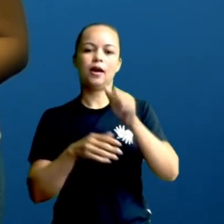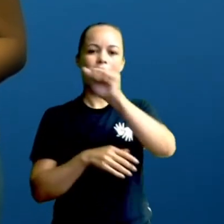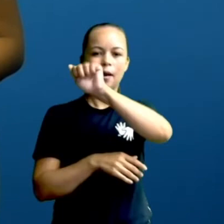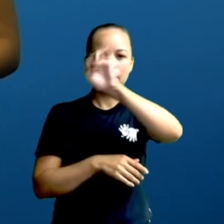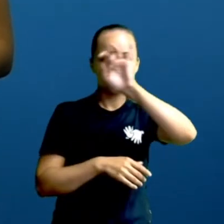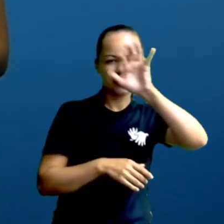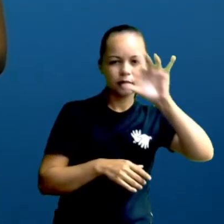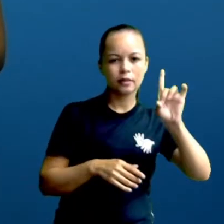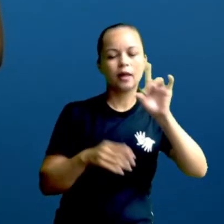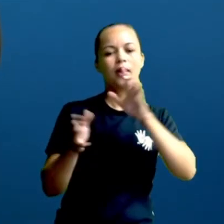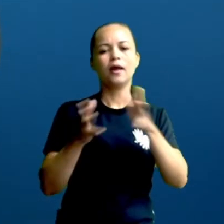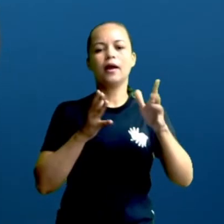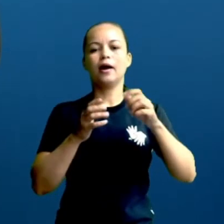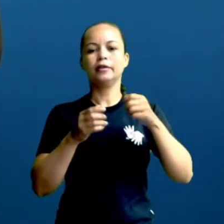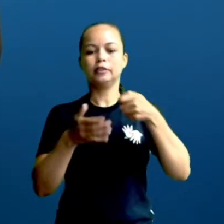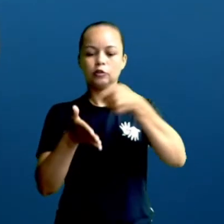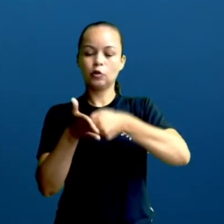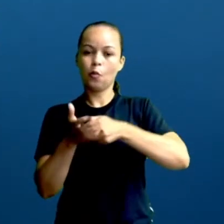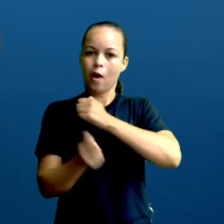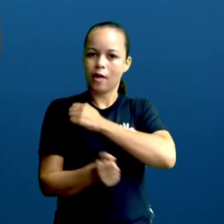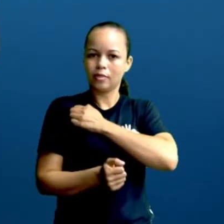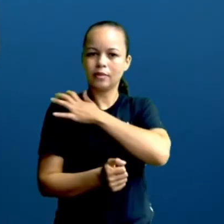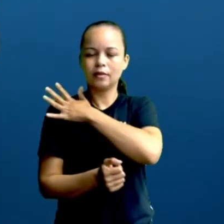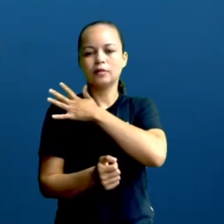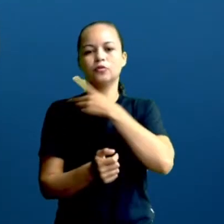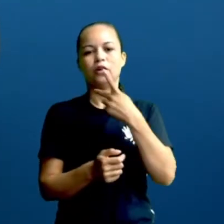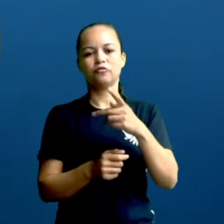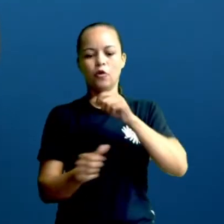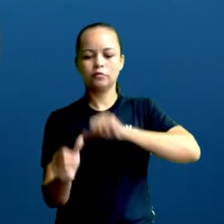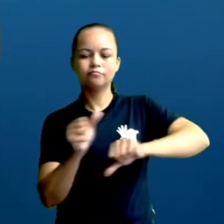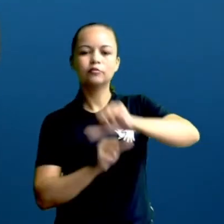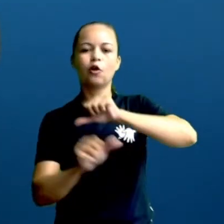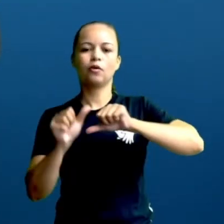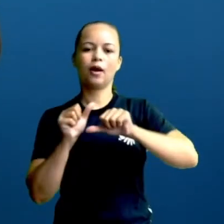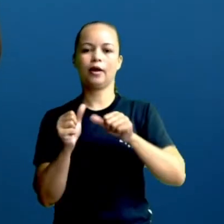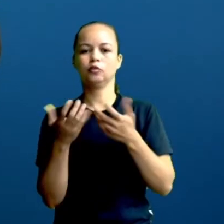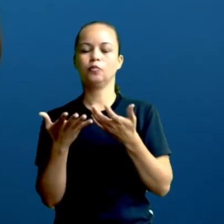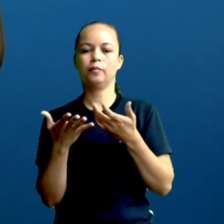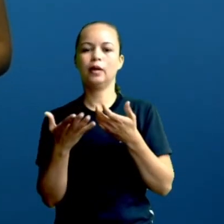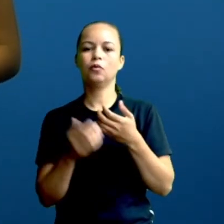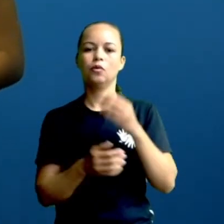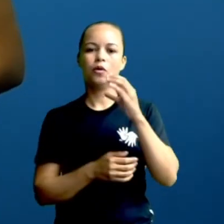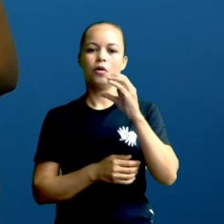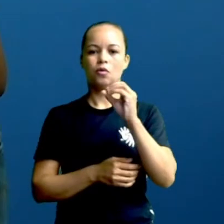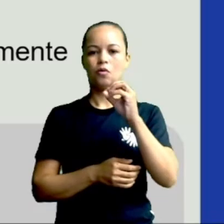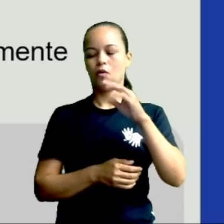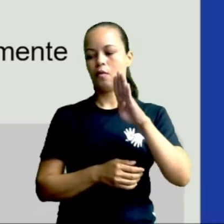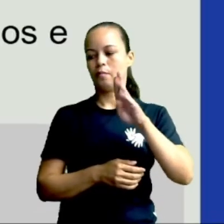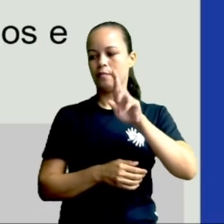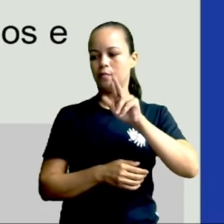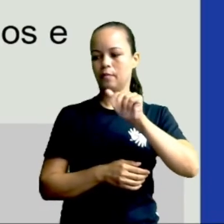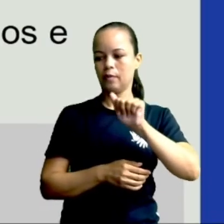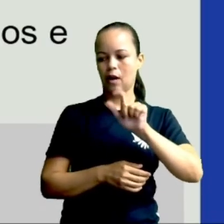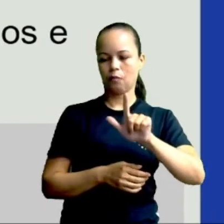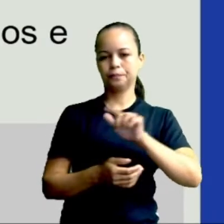que, posteriormente, com a ditadura, esse método foi trocado pelo Mobral, tá?